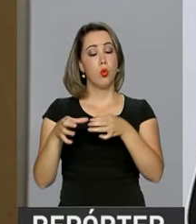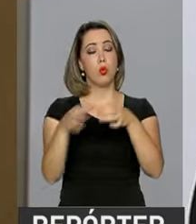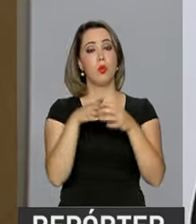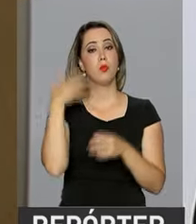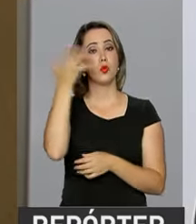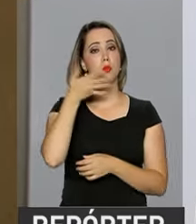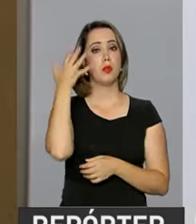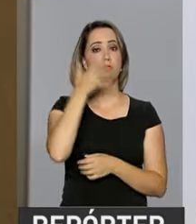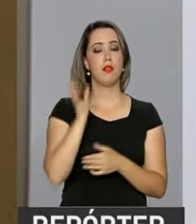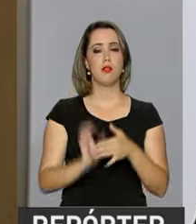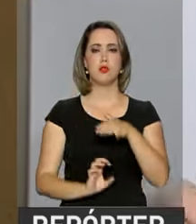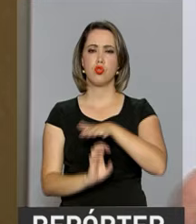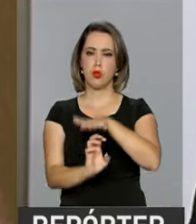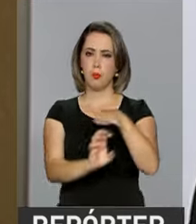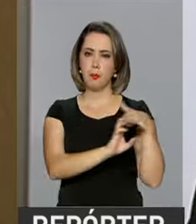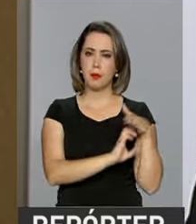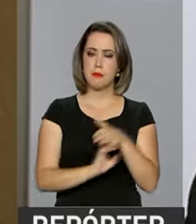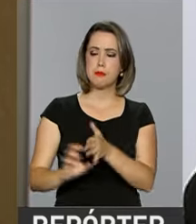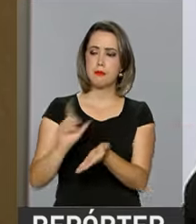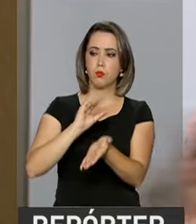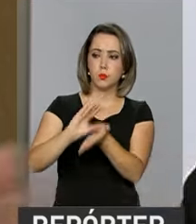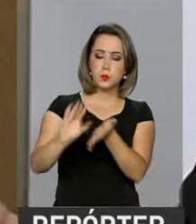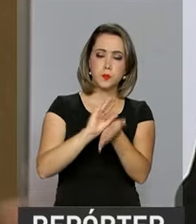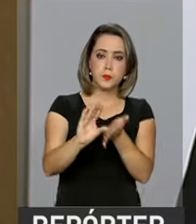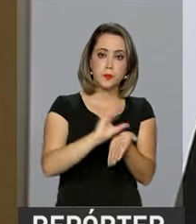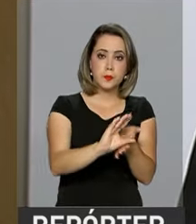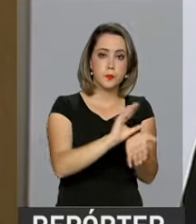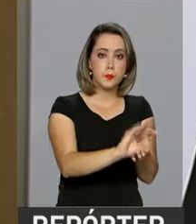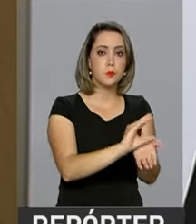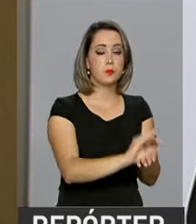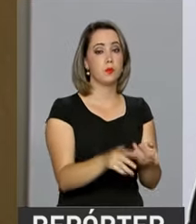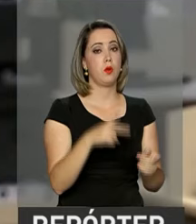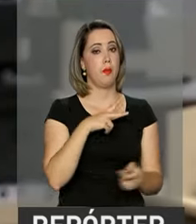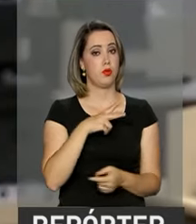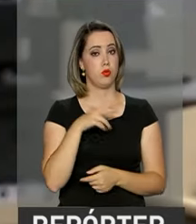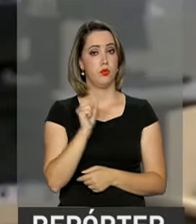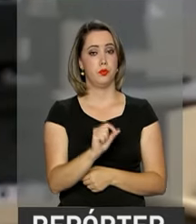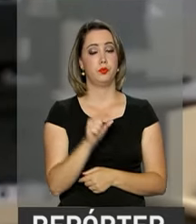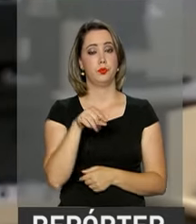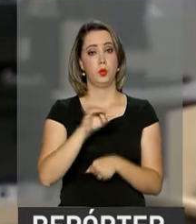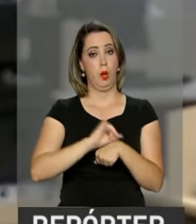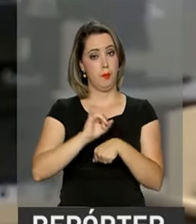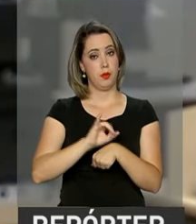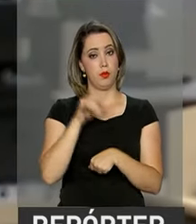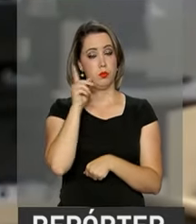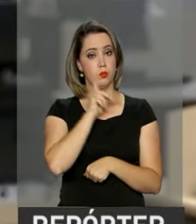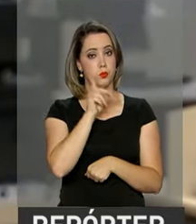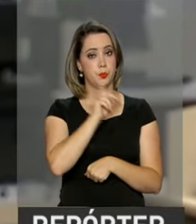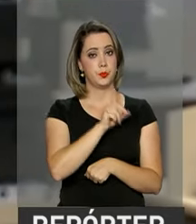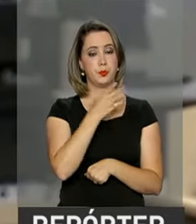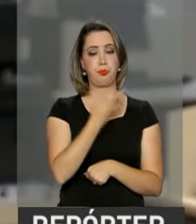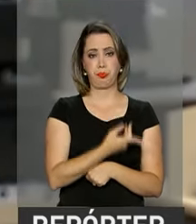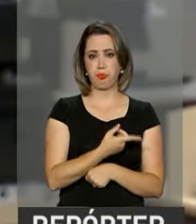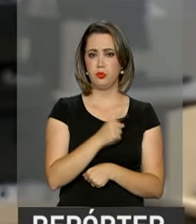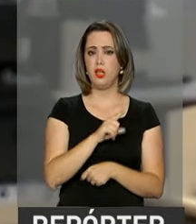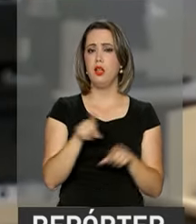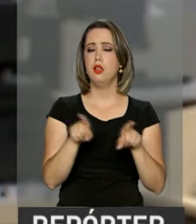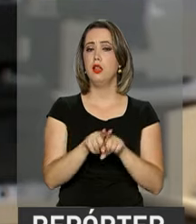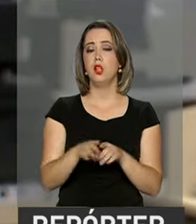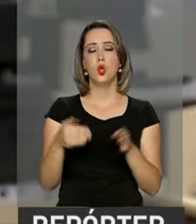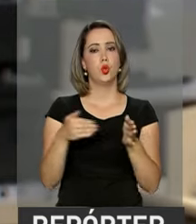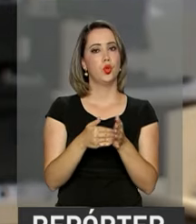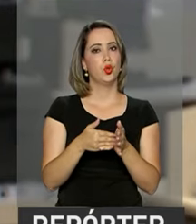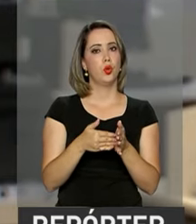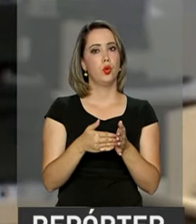de investidores do setor privado que vão estar em Washington Henrique Meirelles fica nos Estados Unidos de hoje a